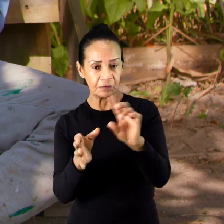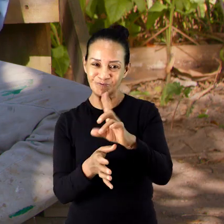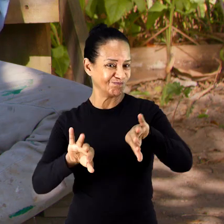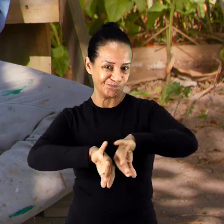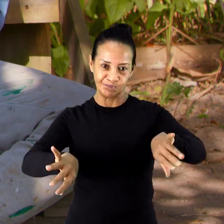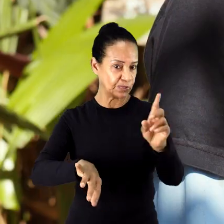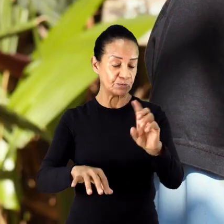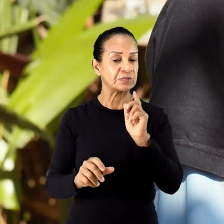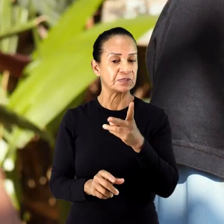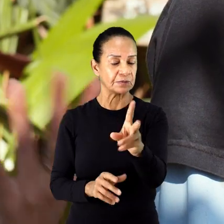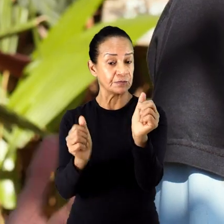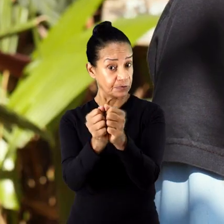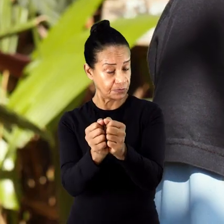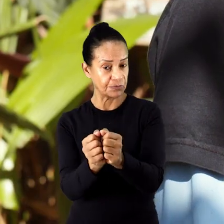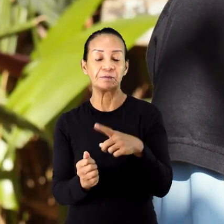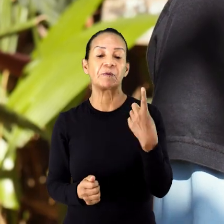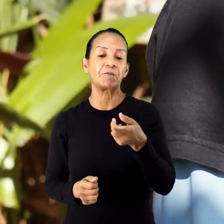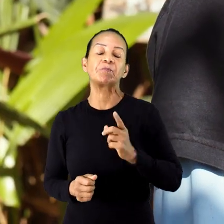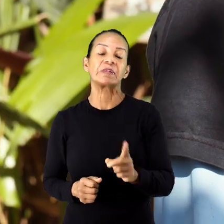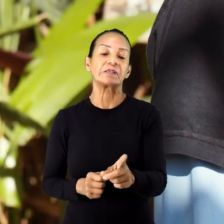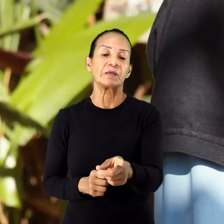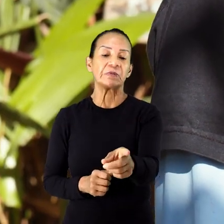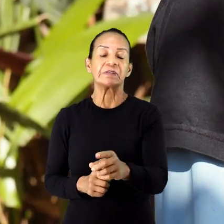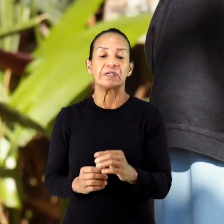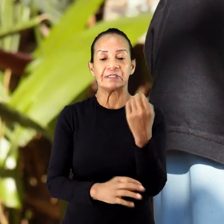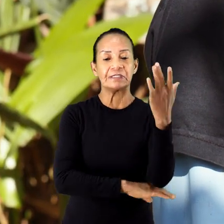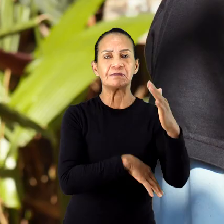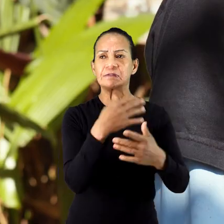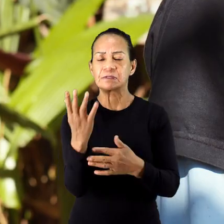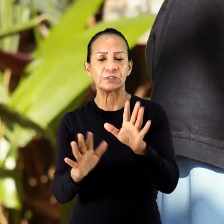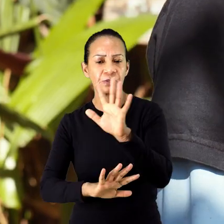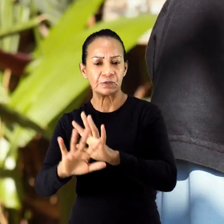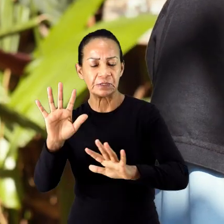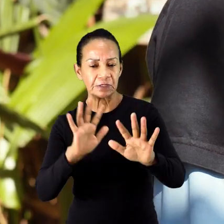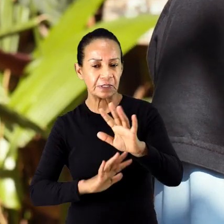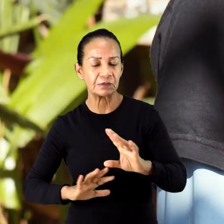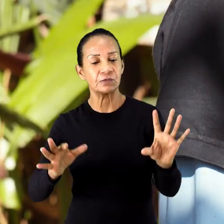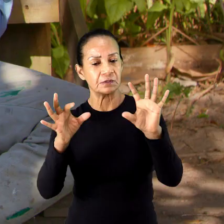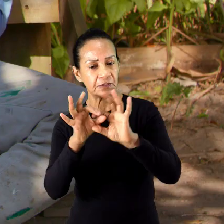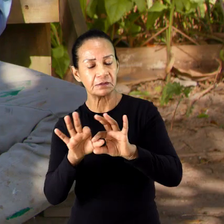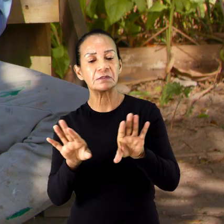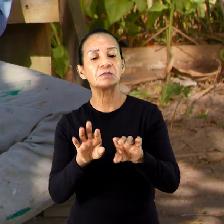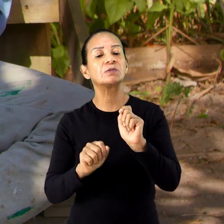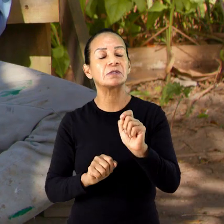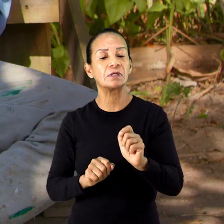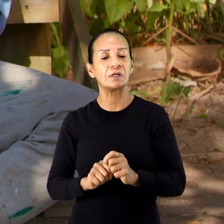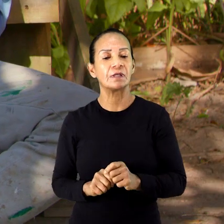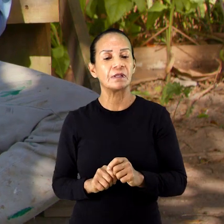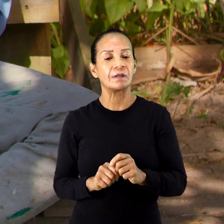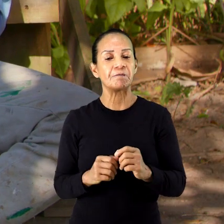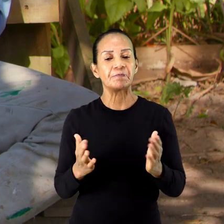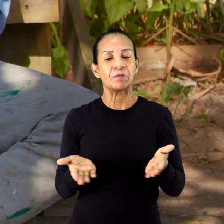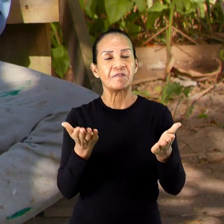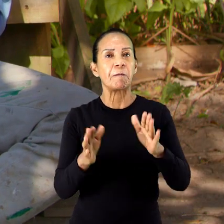se desassociam. Então todas as iniciativas de conservação das áreas verdes, de cuidado, vêm associados também com essa